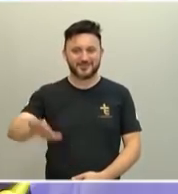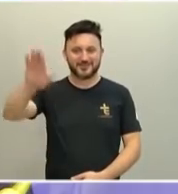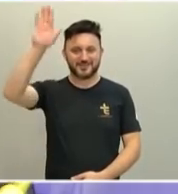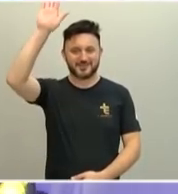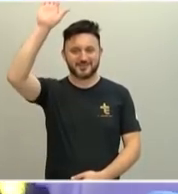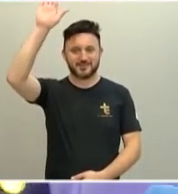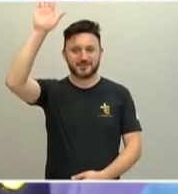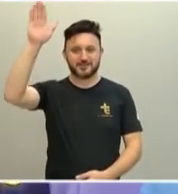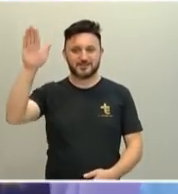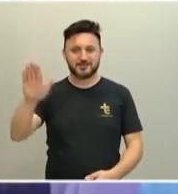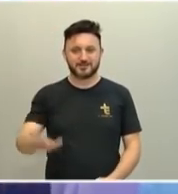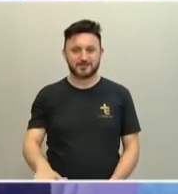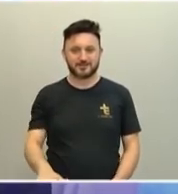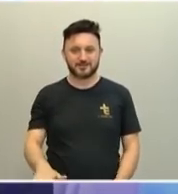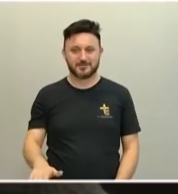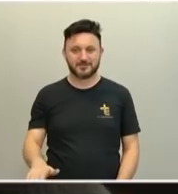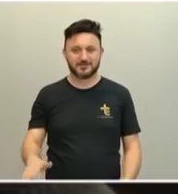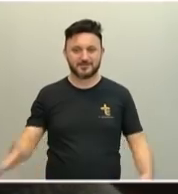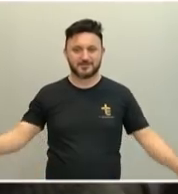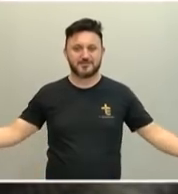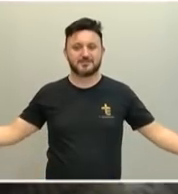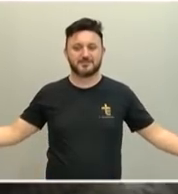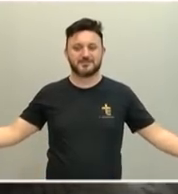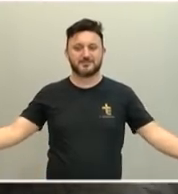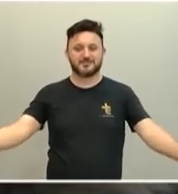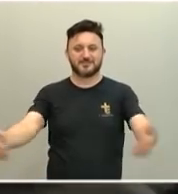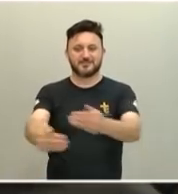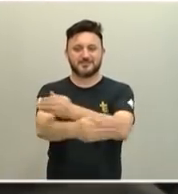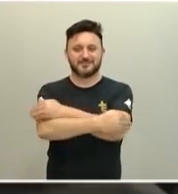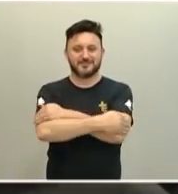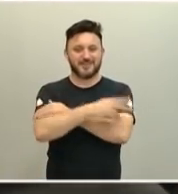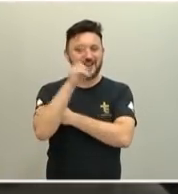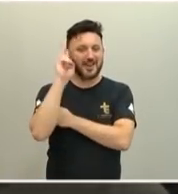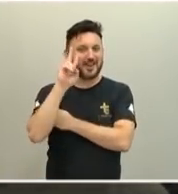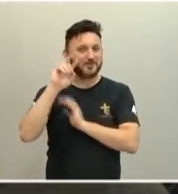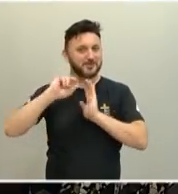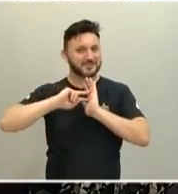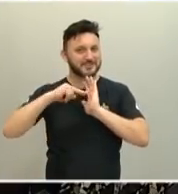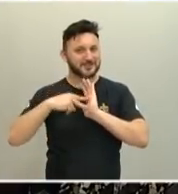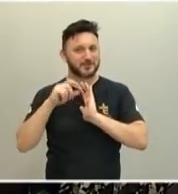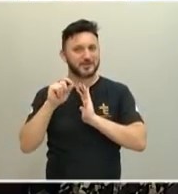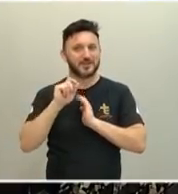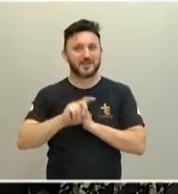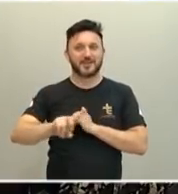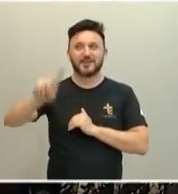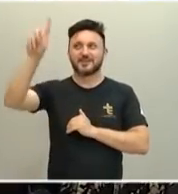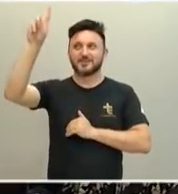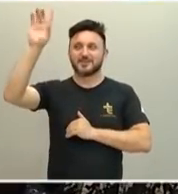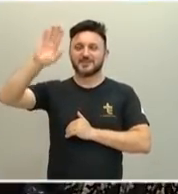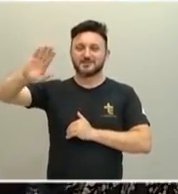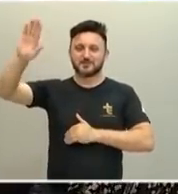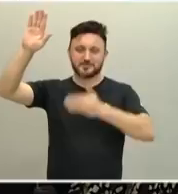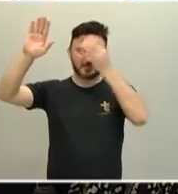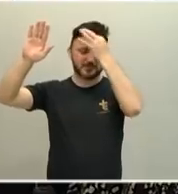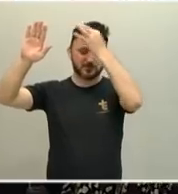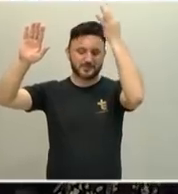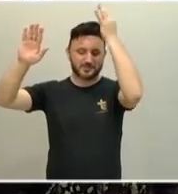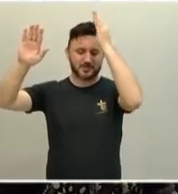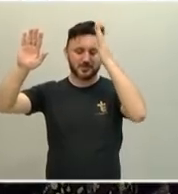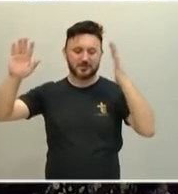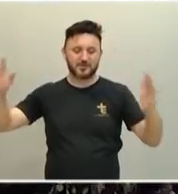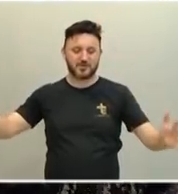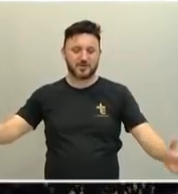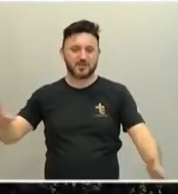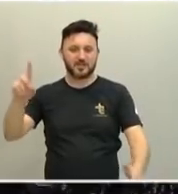Santo descerá. E a sombra, o poder de Deus nos envolverá. Fique em pé, então, por favor. Para Deus fazer isso